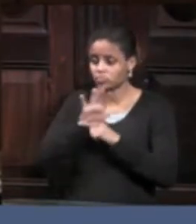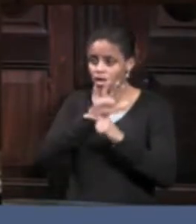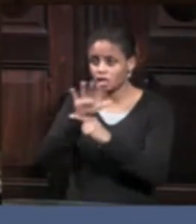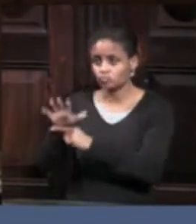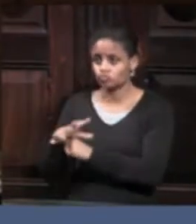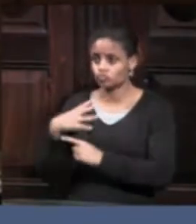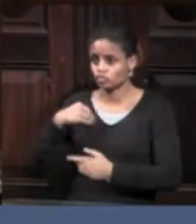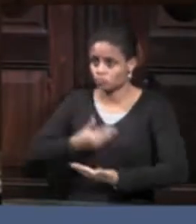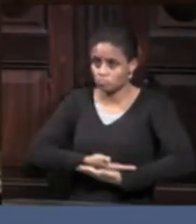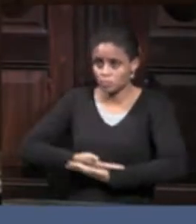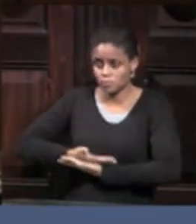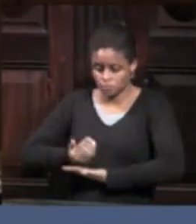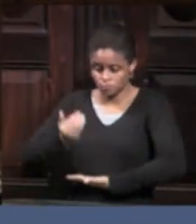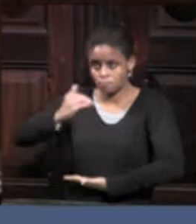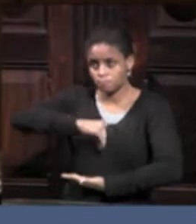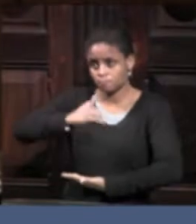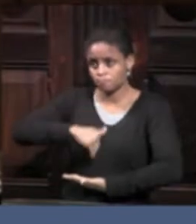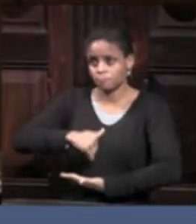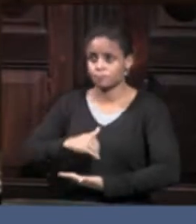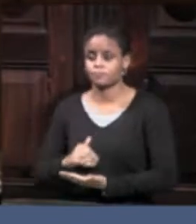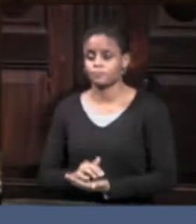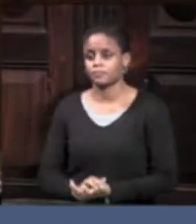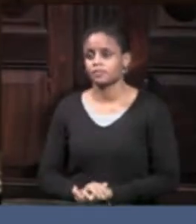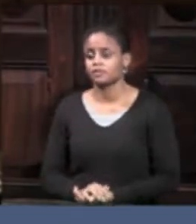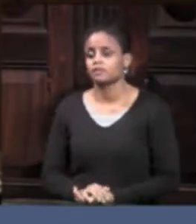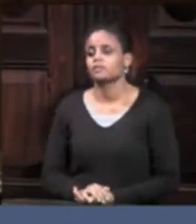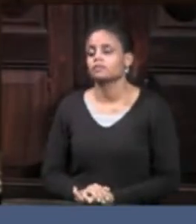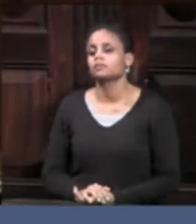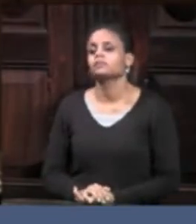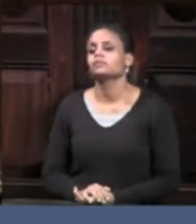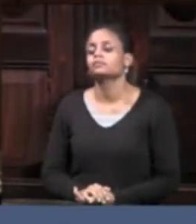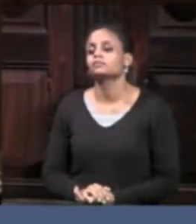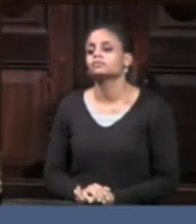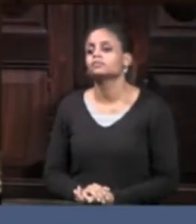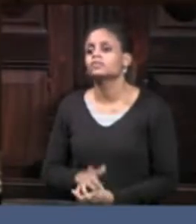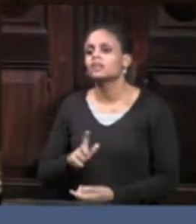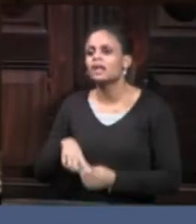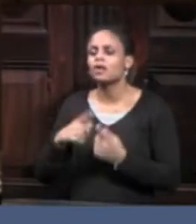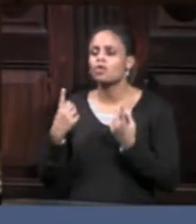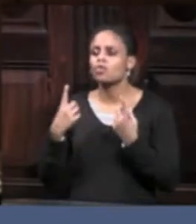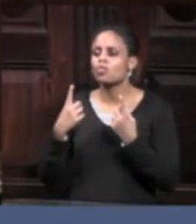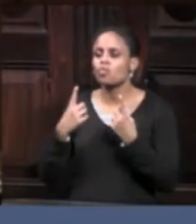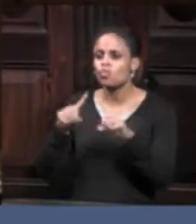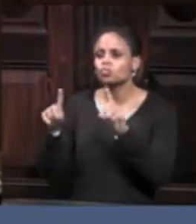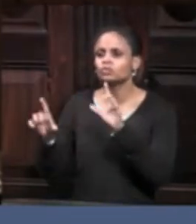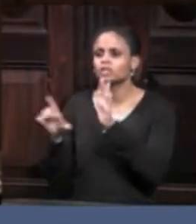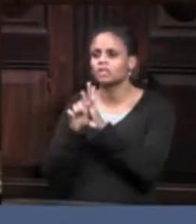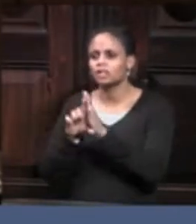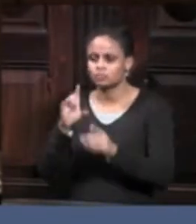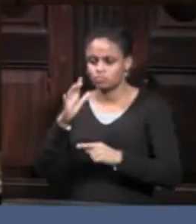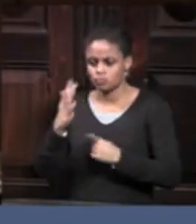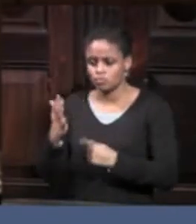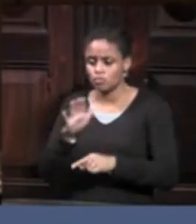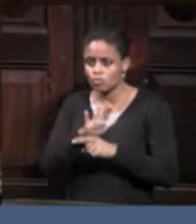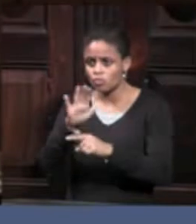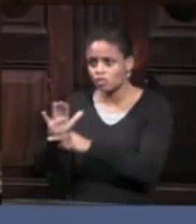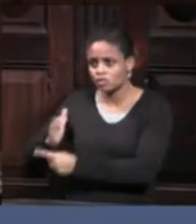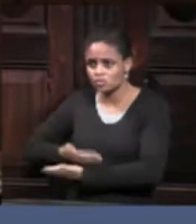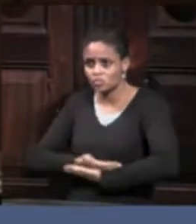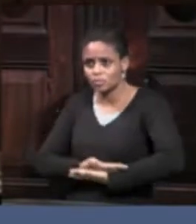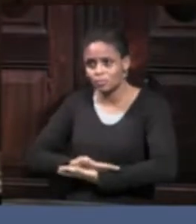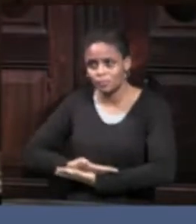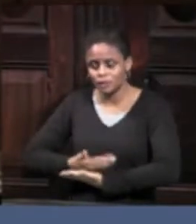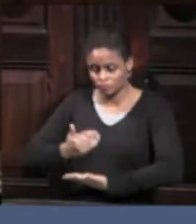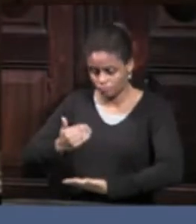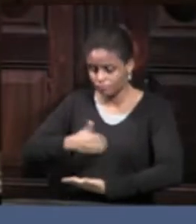Combater isso é covarde. Combater isso é quem não quer debater o tema